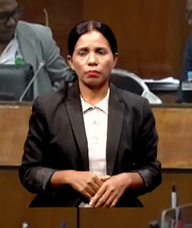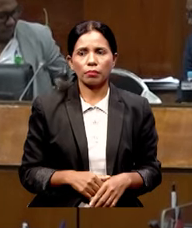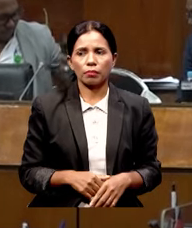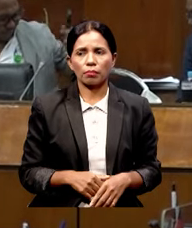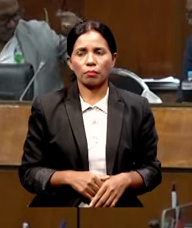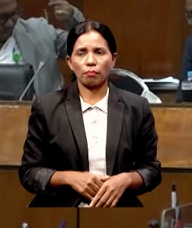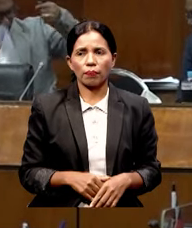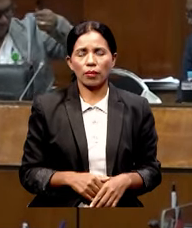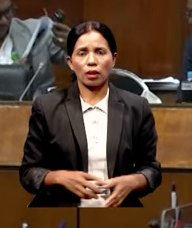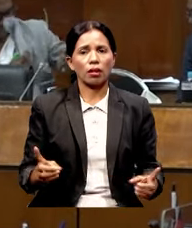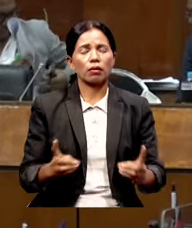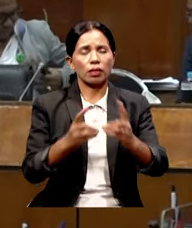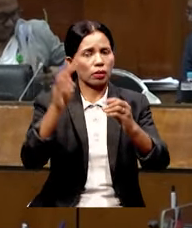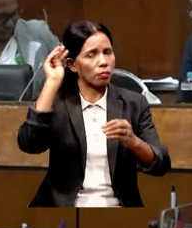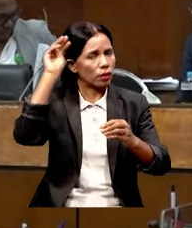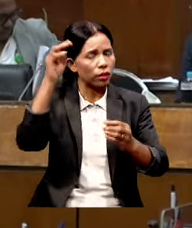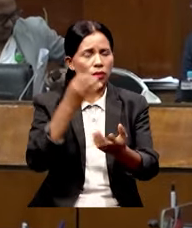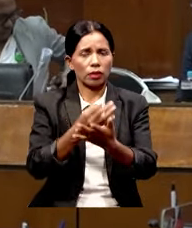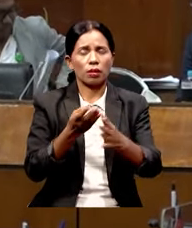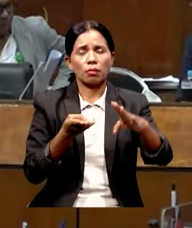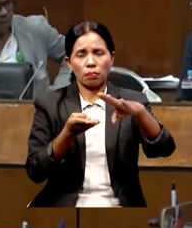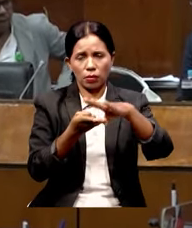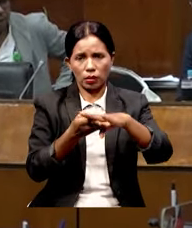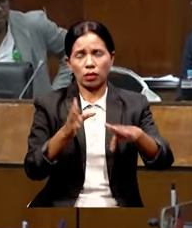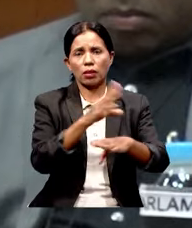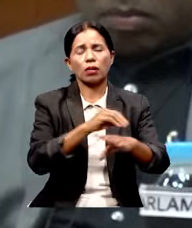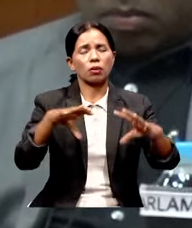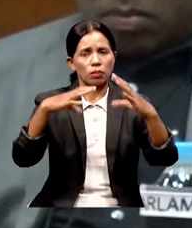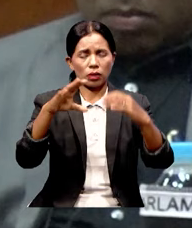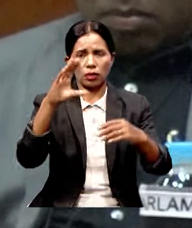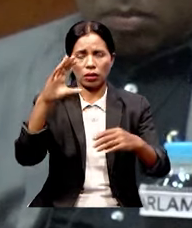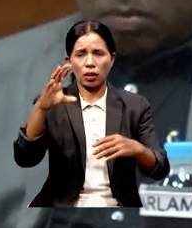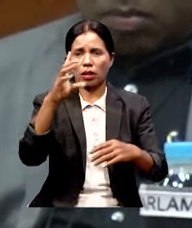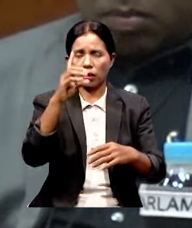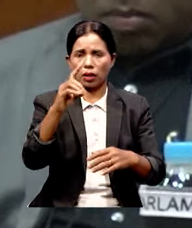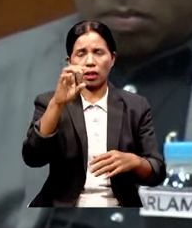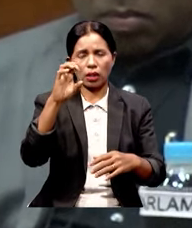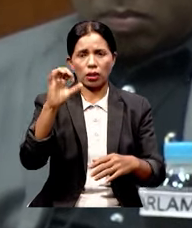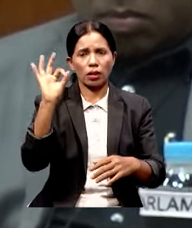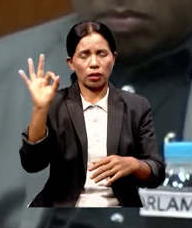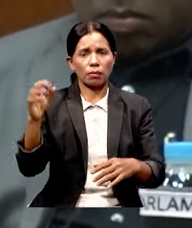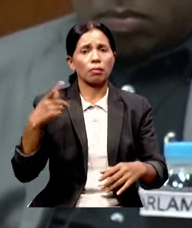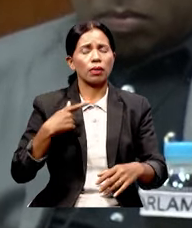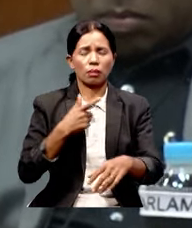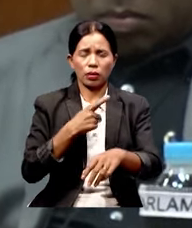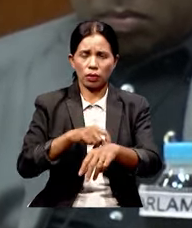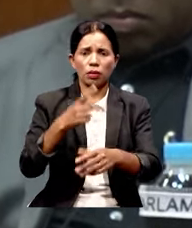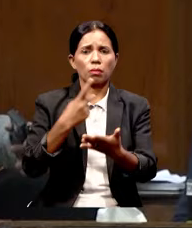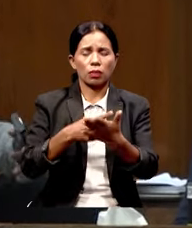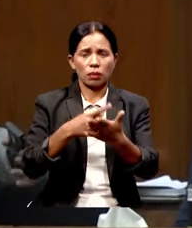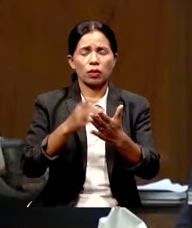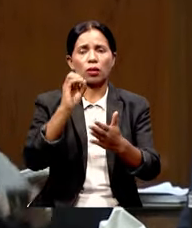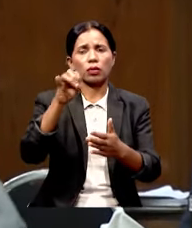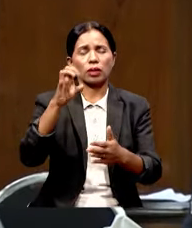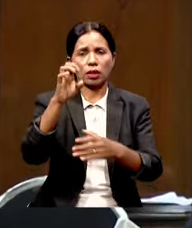E a audiência Ministério de Finanças, Banco Central Timor-Leste, ou Comissão CD, ENOF, Parlamento Nacional, com uma proposta orçamento geral